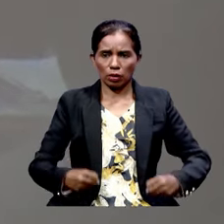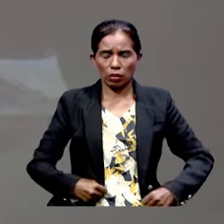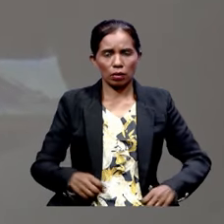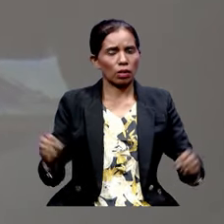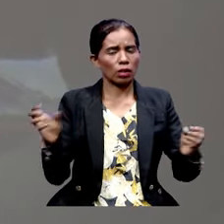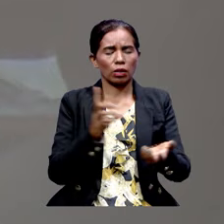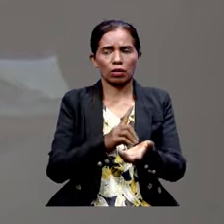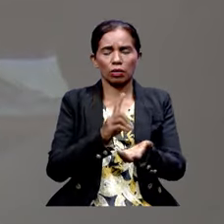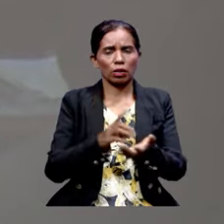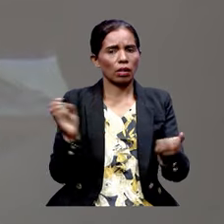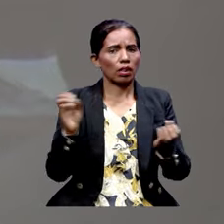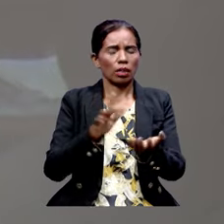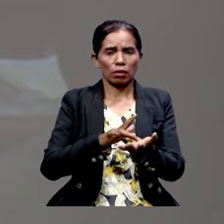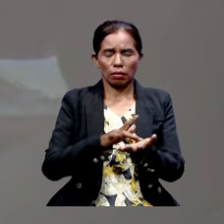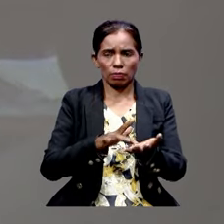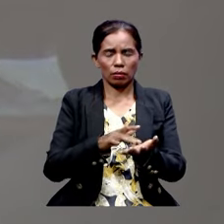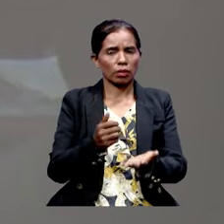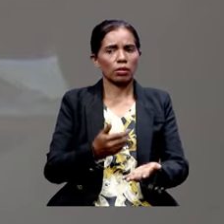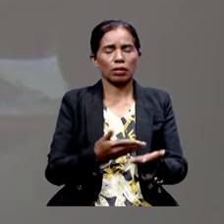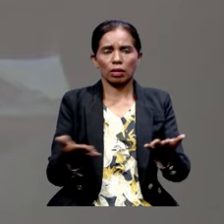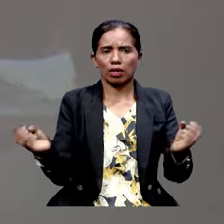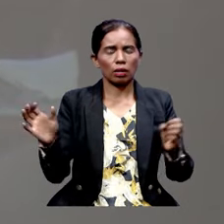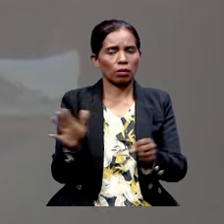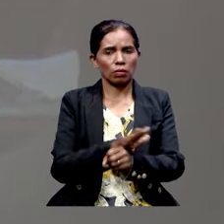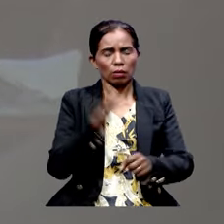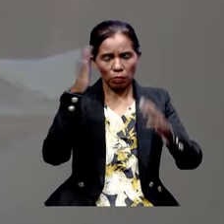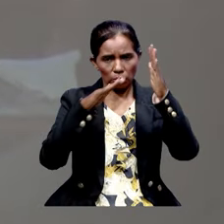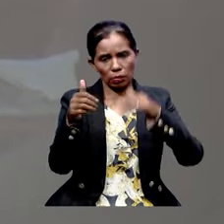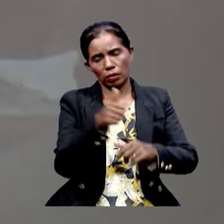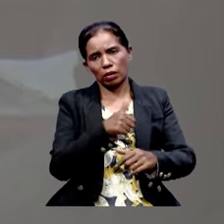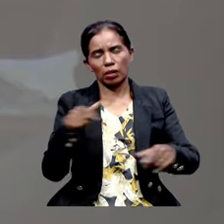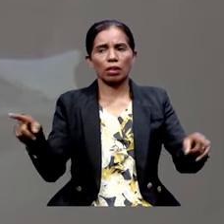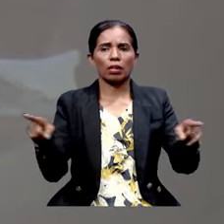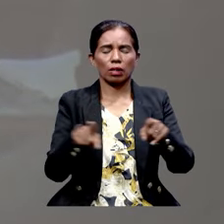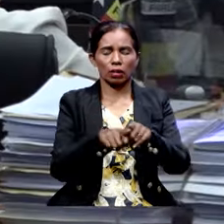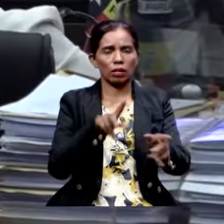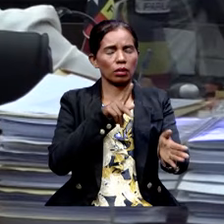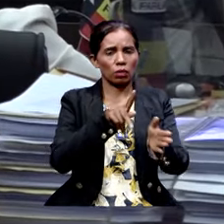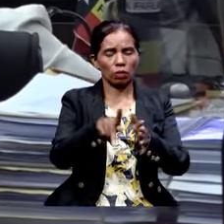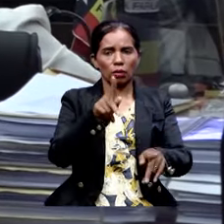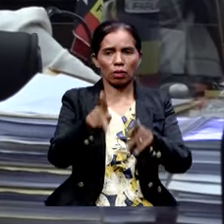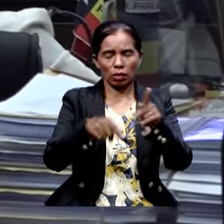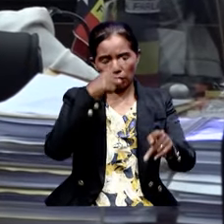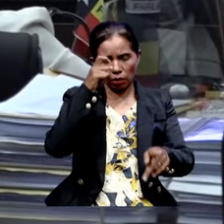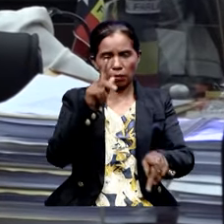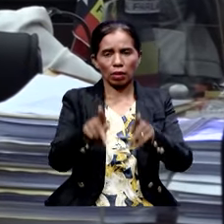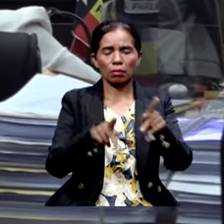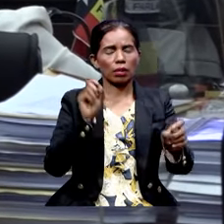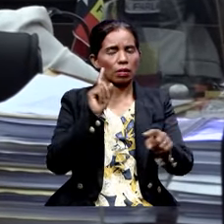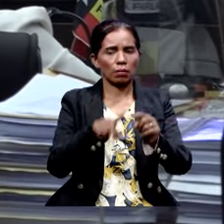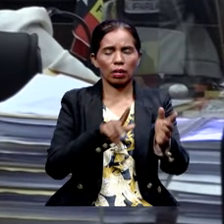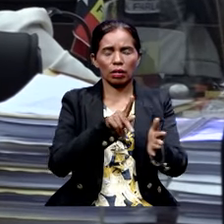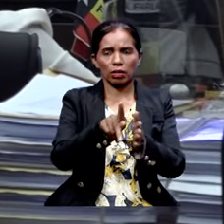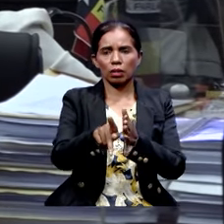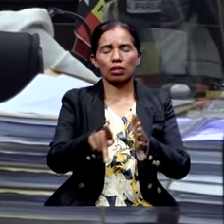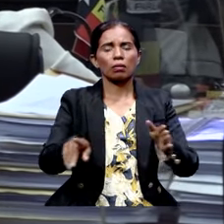médico, falta e muro, facilidade la completo no problema sira selo, hanesan atu o povo, tamo povo la bere acesso setor saúde ao